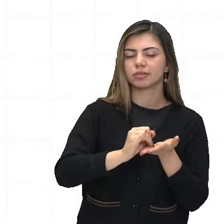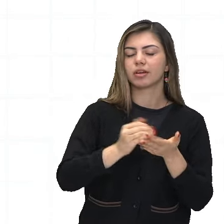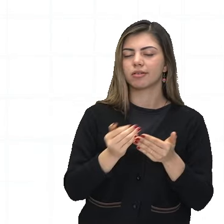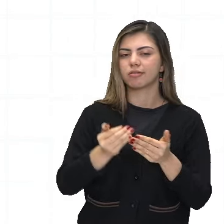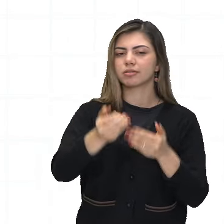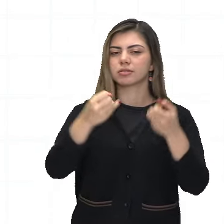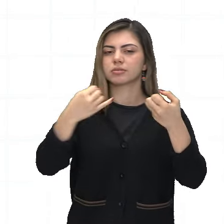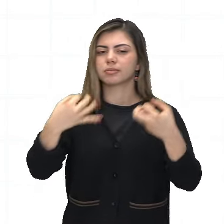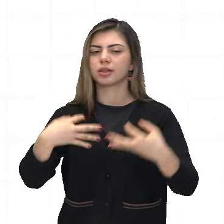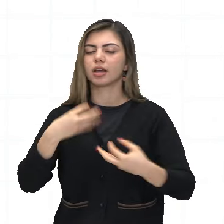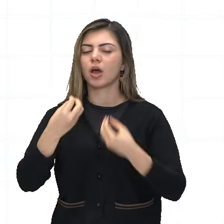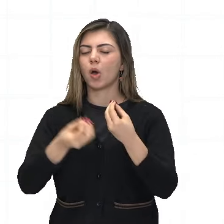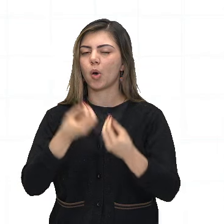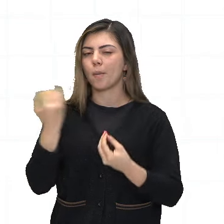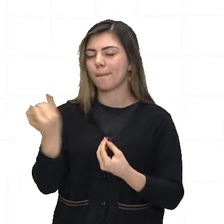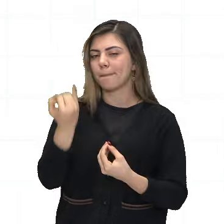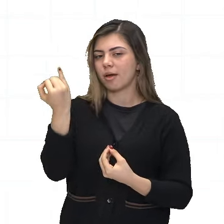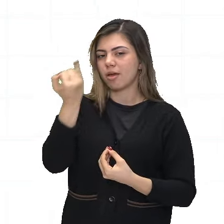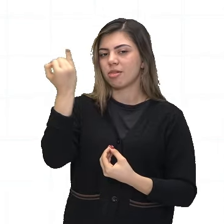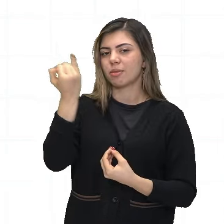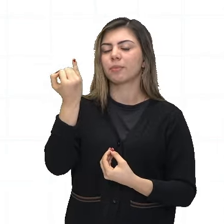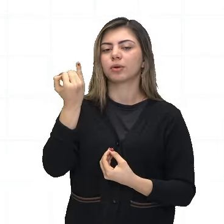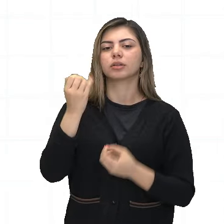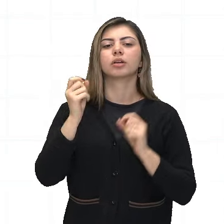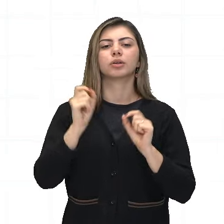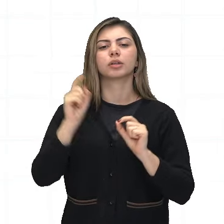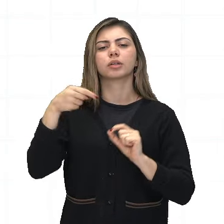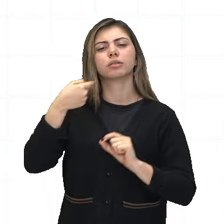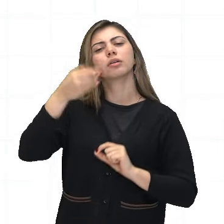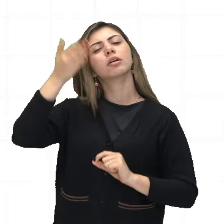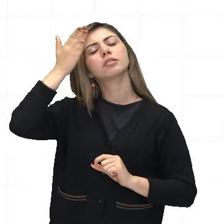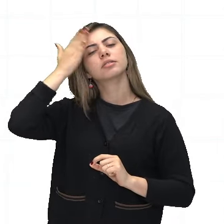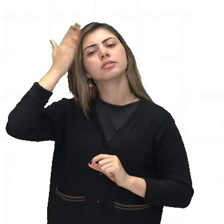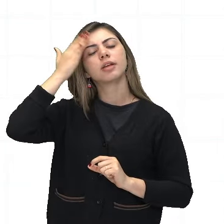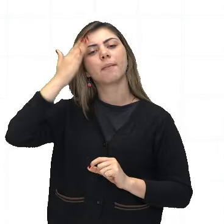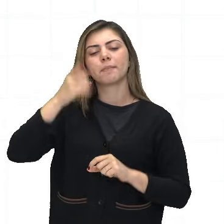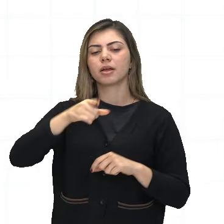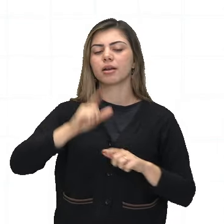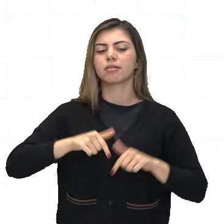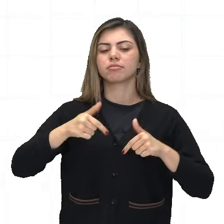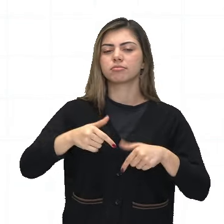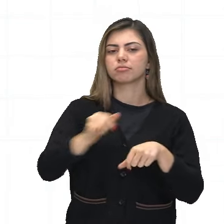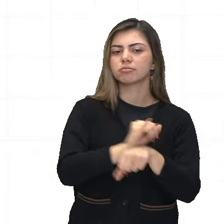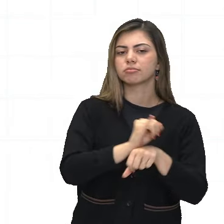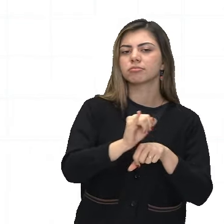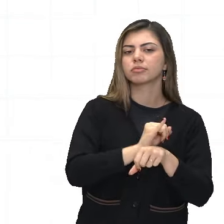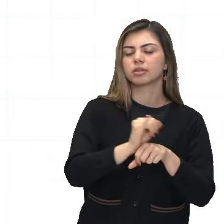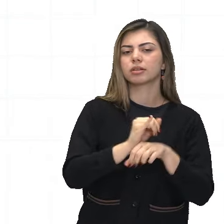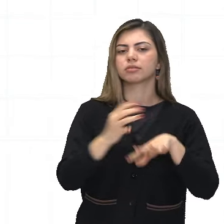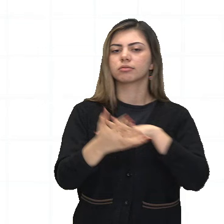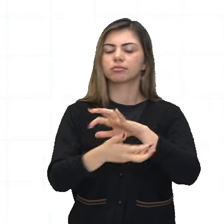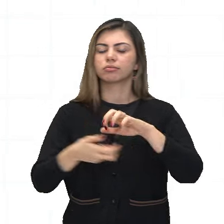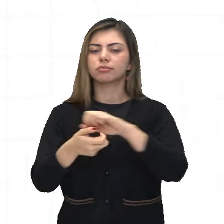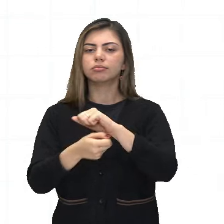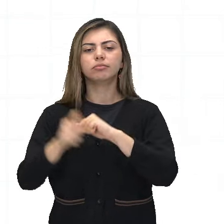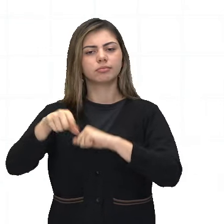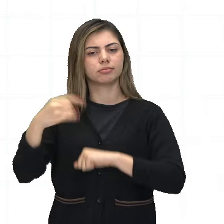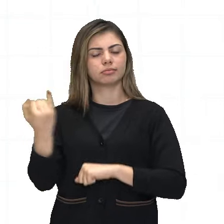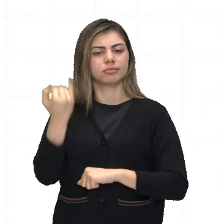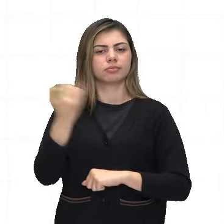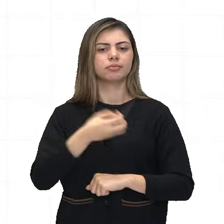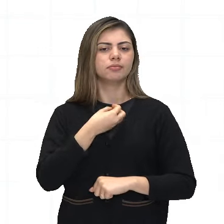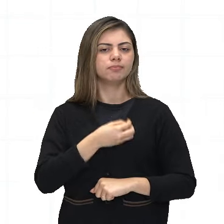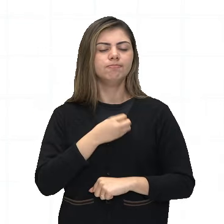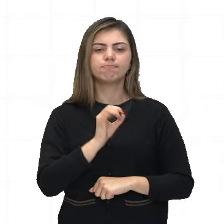pouquinho sobre essa importância de compreender essas práticas sustentáveis e a importância delas paraa nossa vida